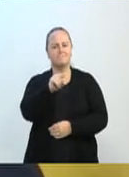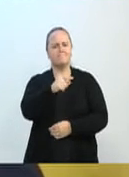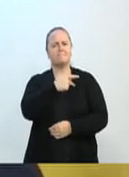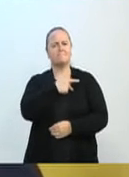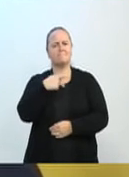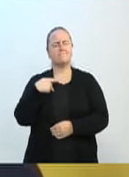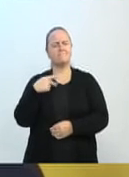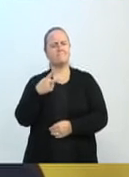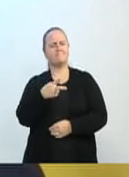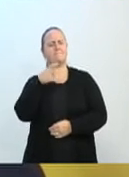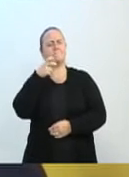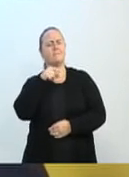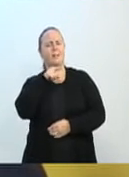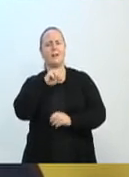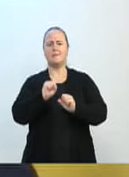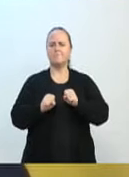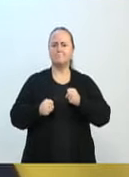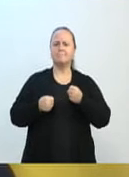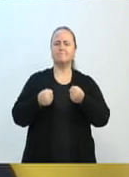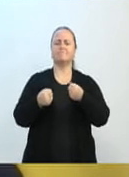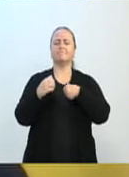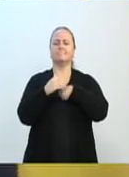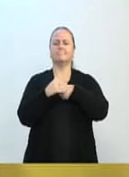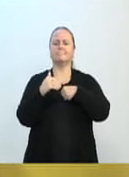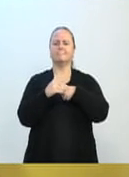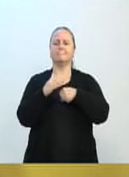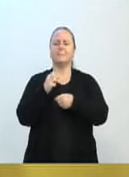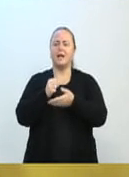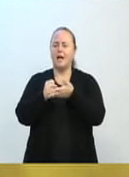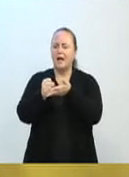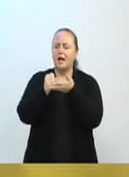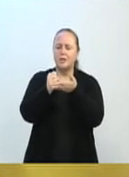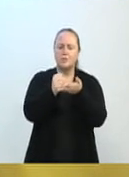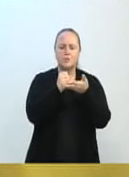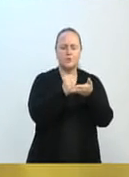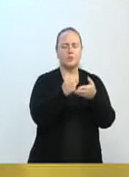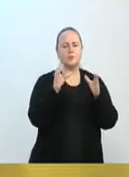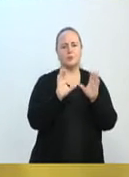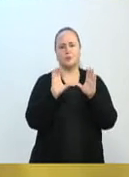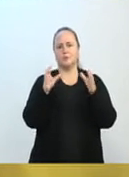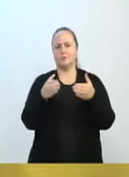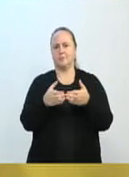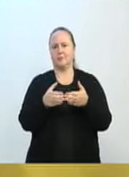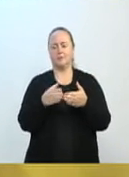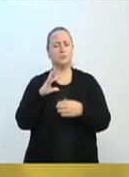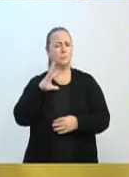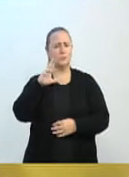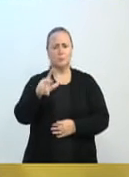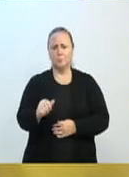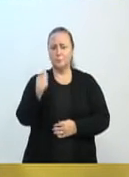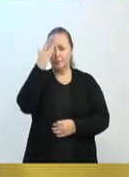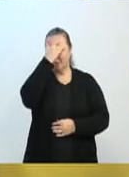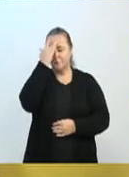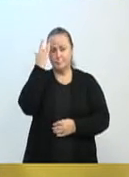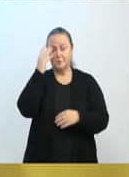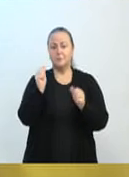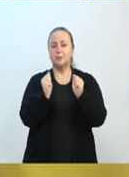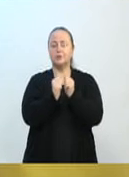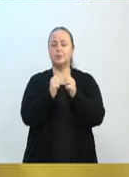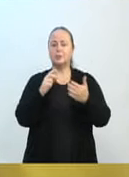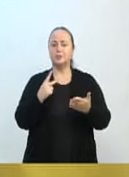com muito carinho atendendo as nossas comunidades juntamente com sua esposa todos que participaram do evento